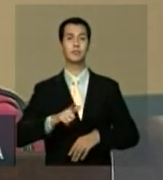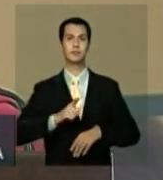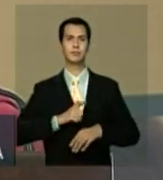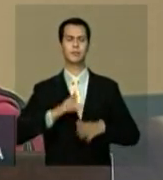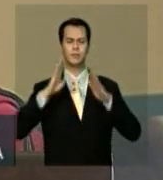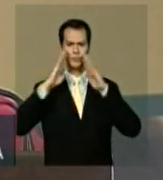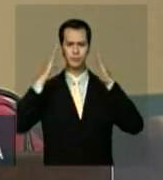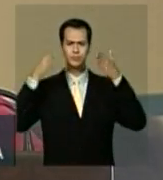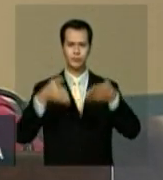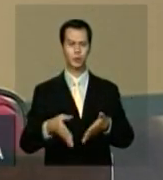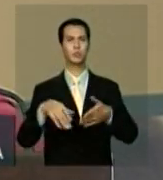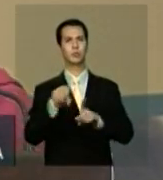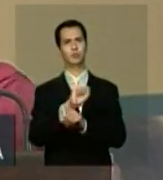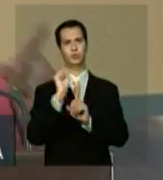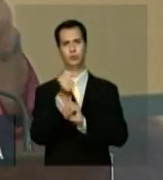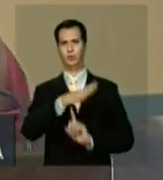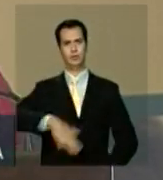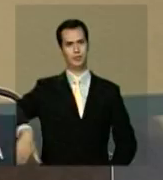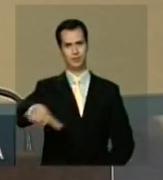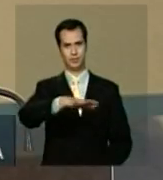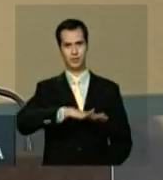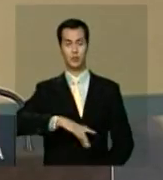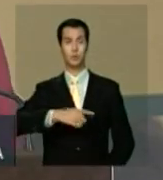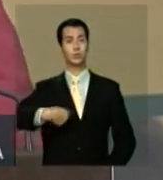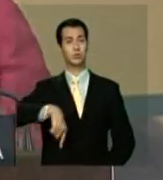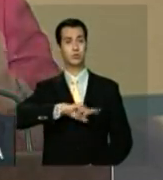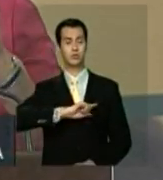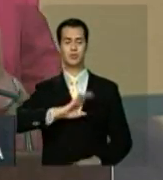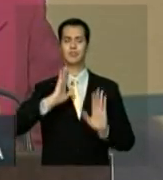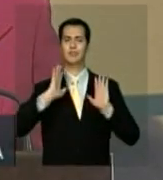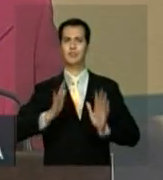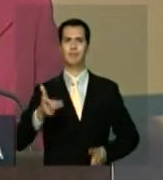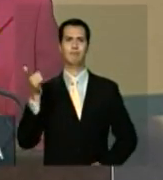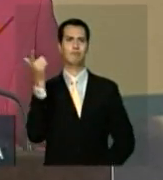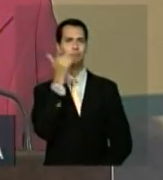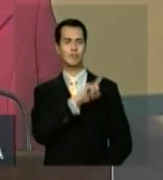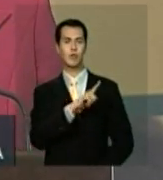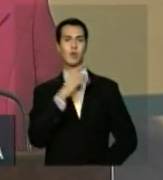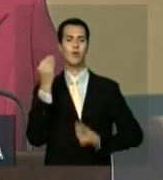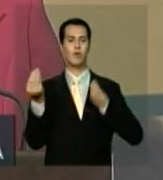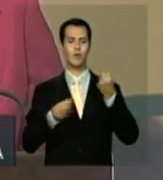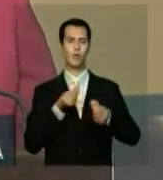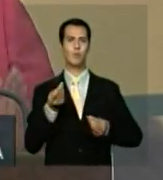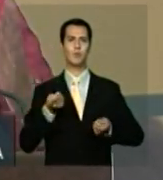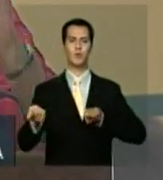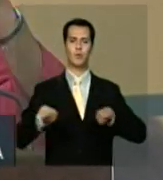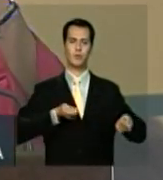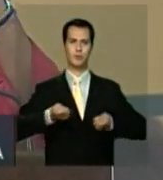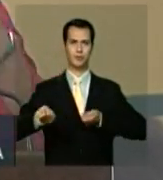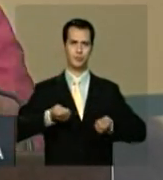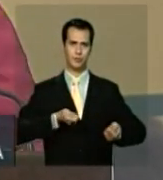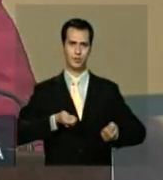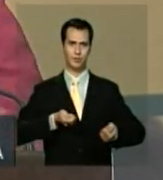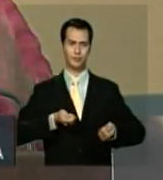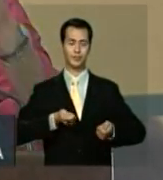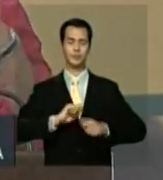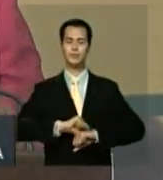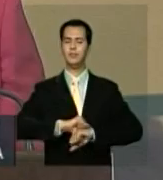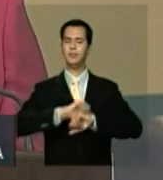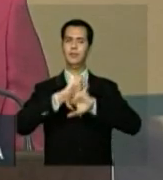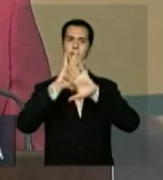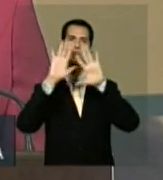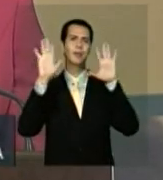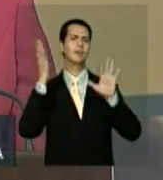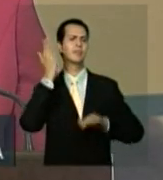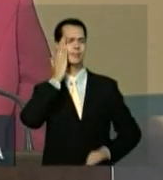o que termos esse foco social de termos encontrado as formas de conduzir com muita clareza com